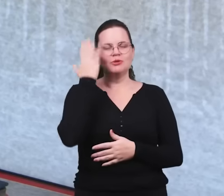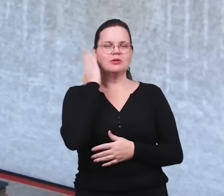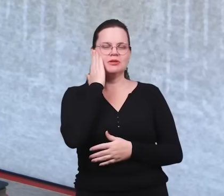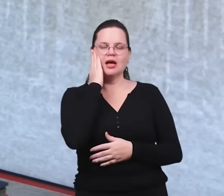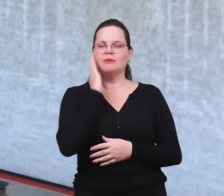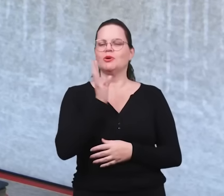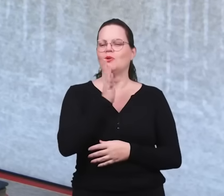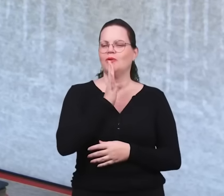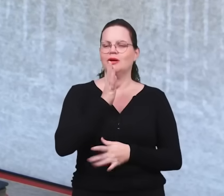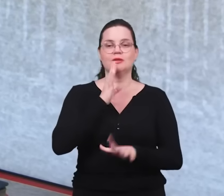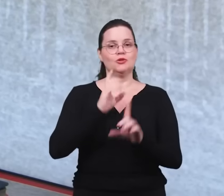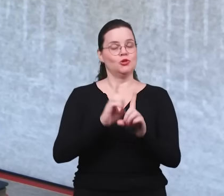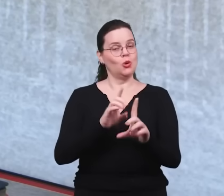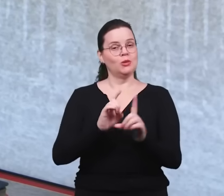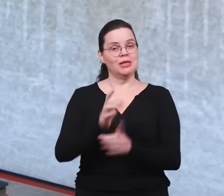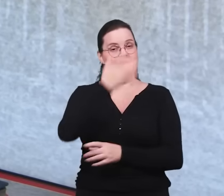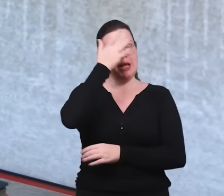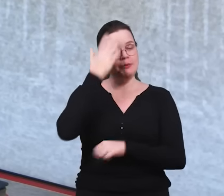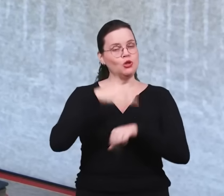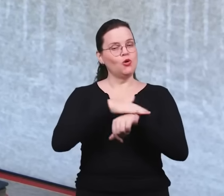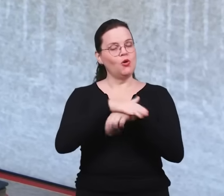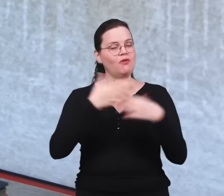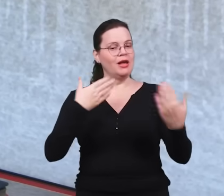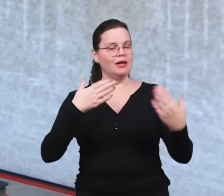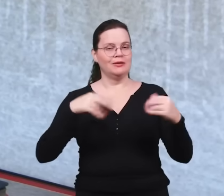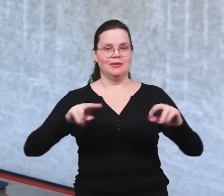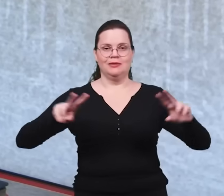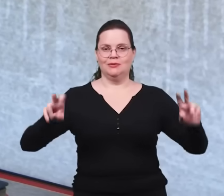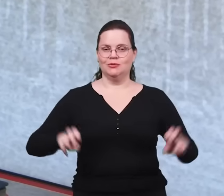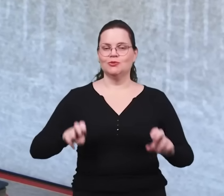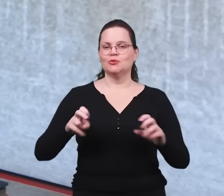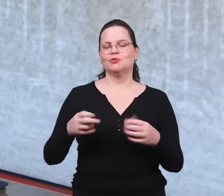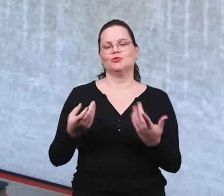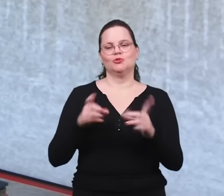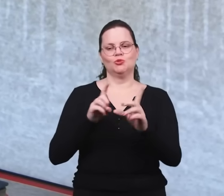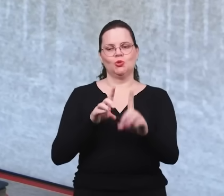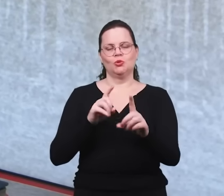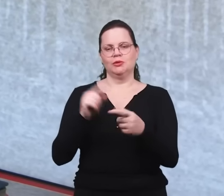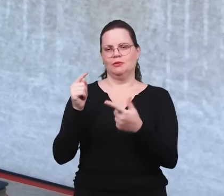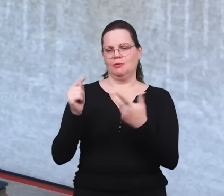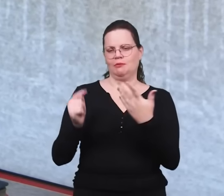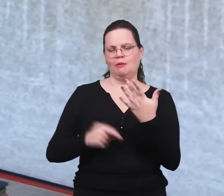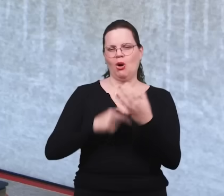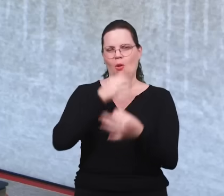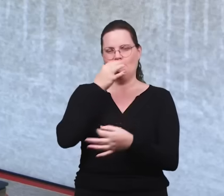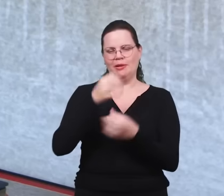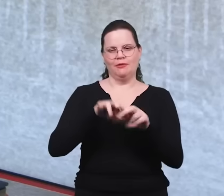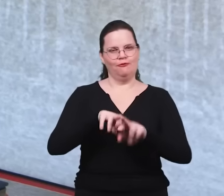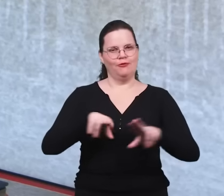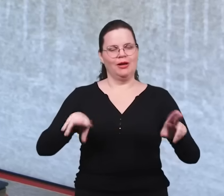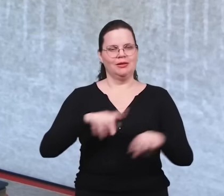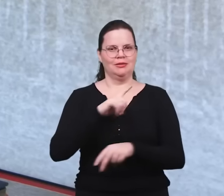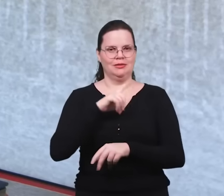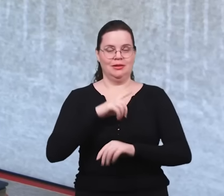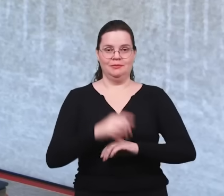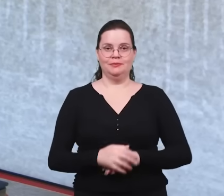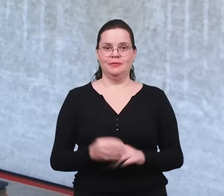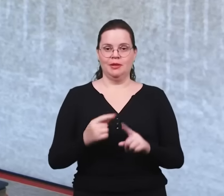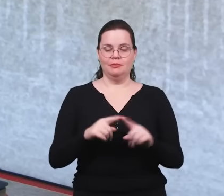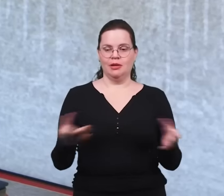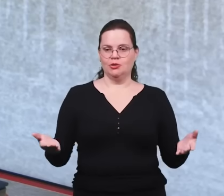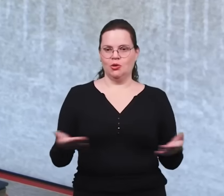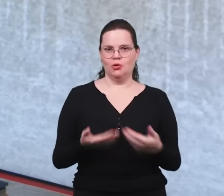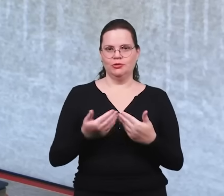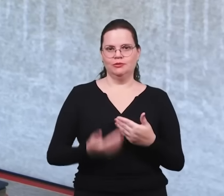pessoas normalmente discorrem sobre elas em vários aspectos, com várias opiniões a respeito. E a partir de hoje nós